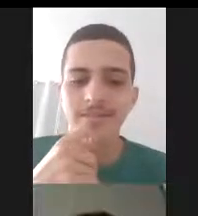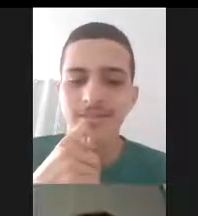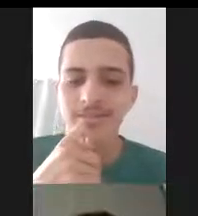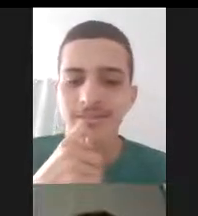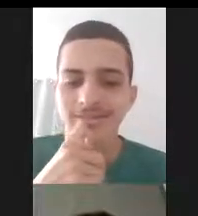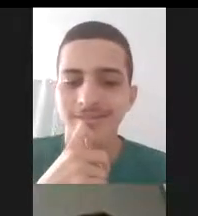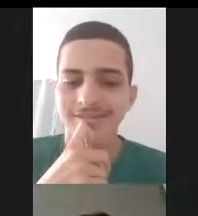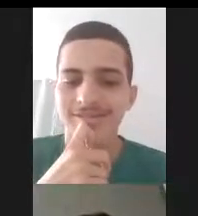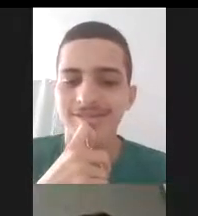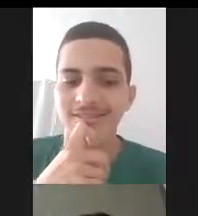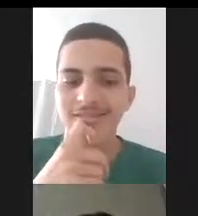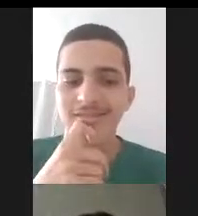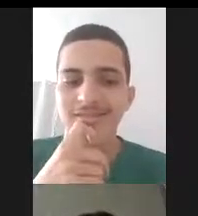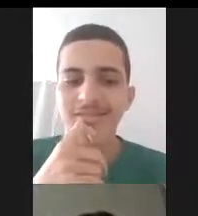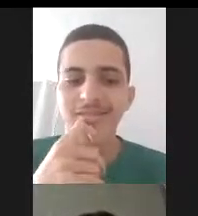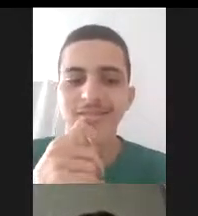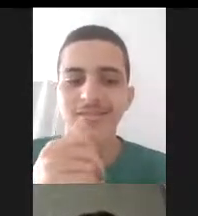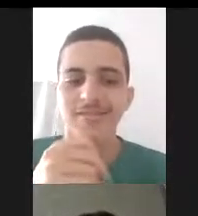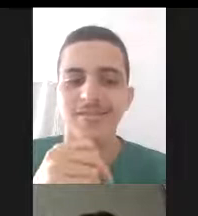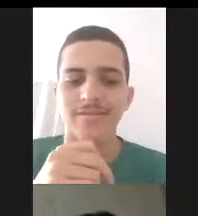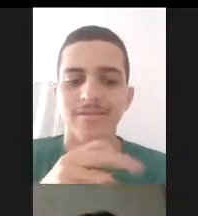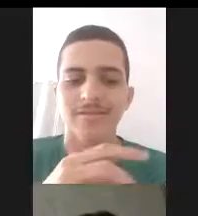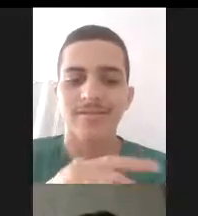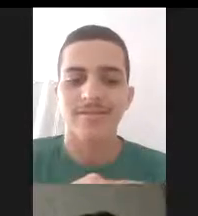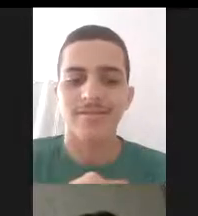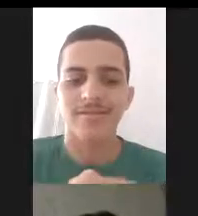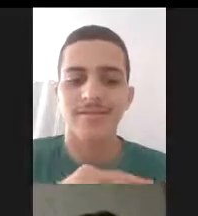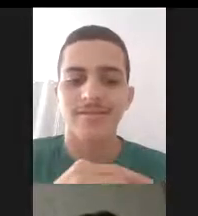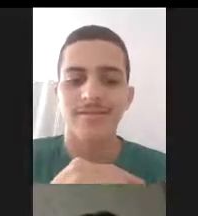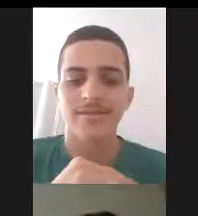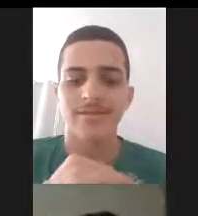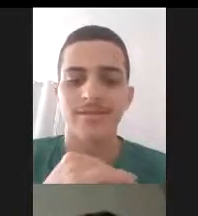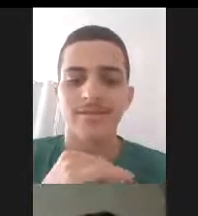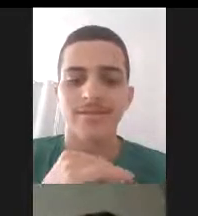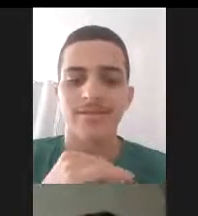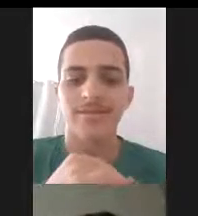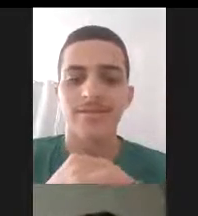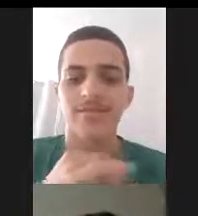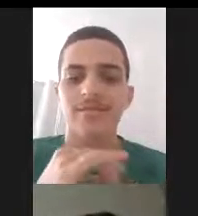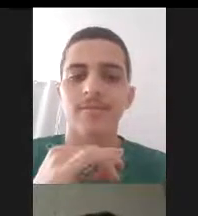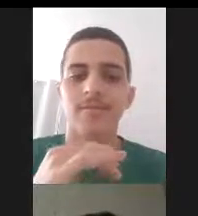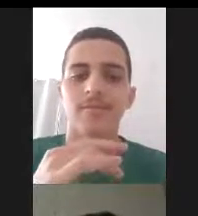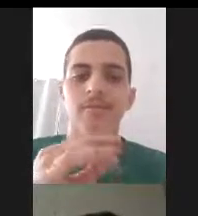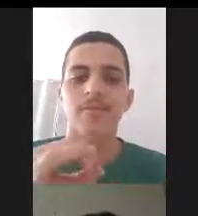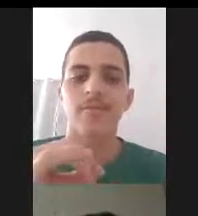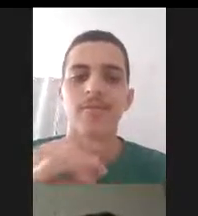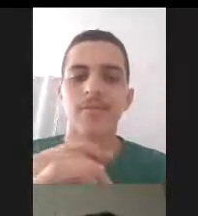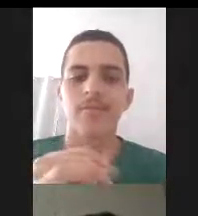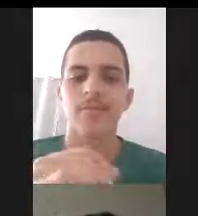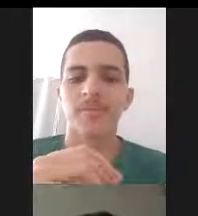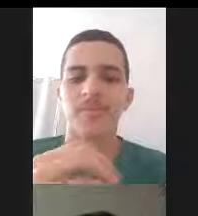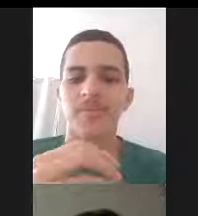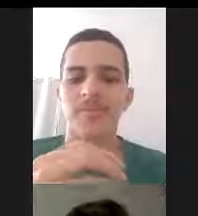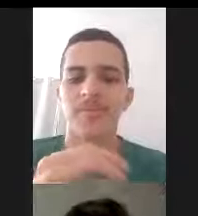Santos Edilene em Oi Jéssica Letícia cá deixa eu aqui nos deixam a tela com